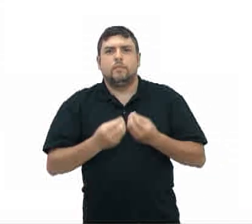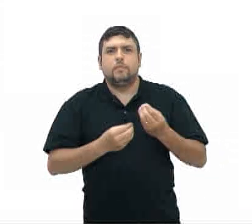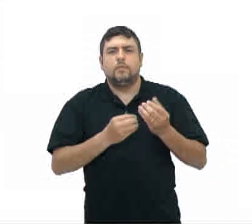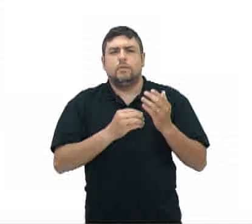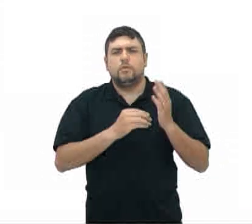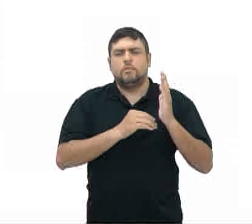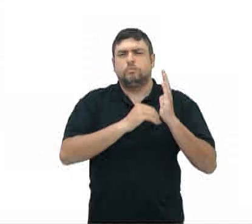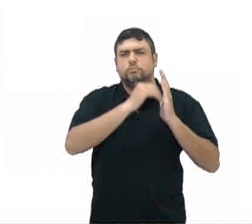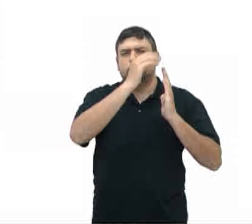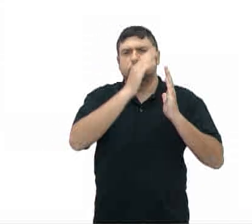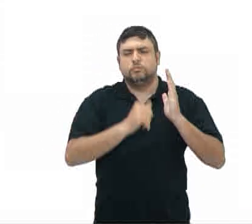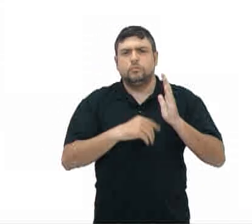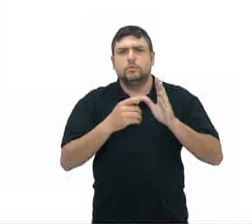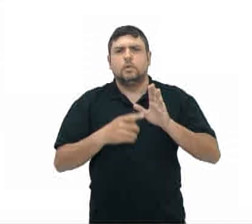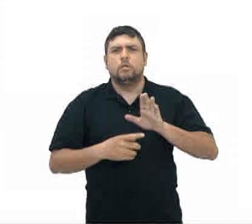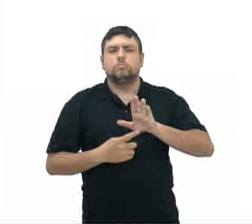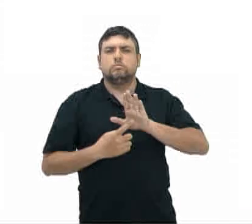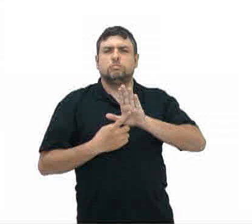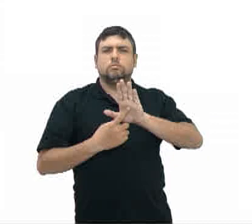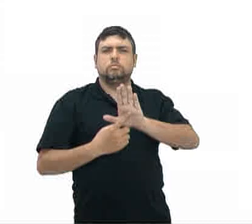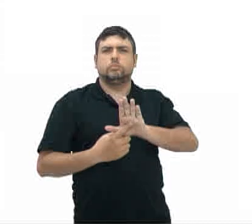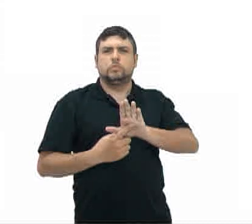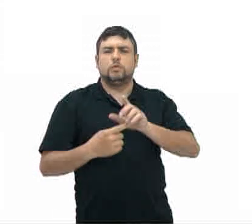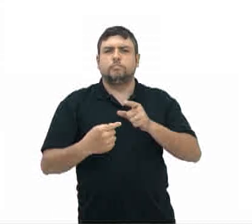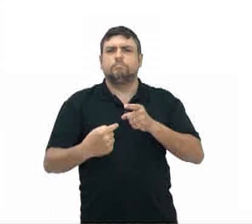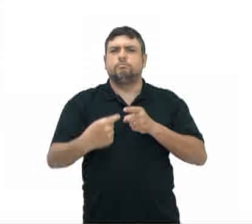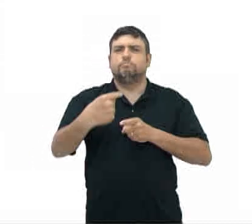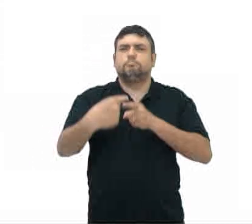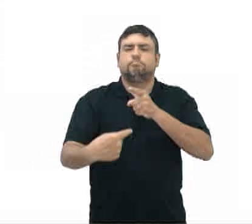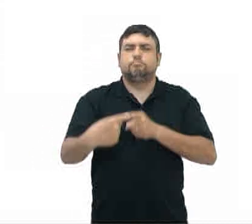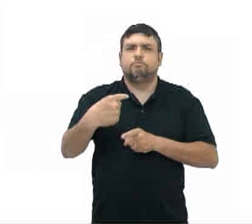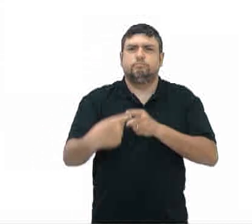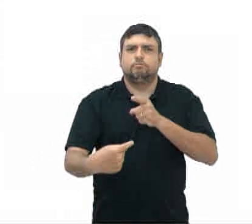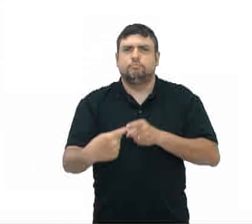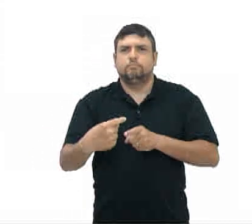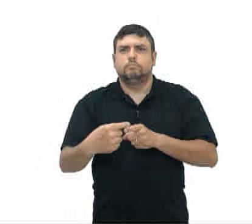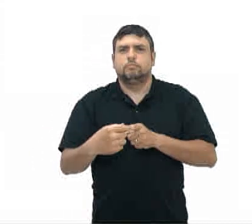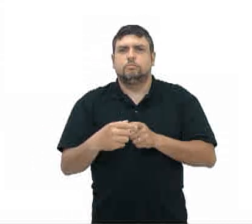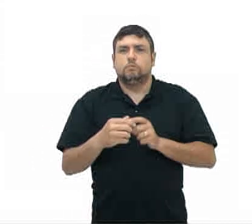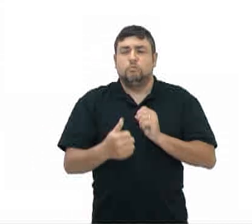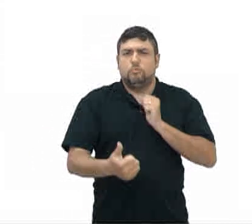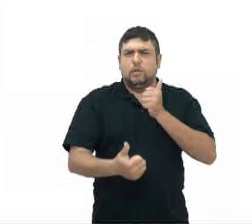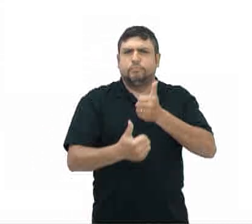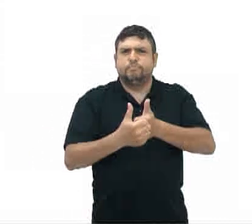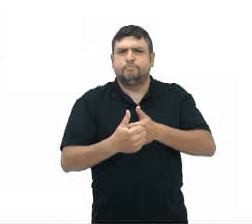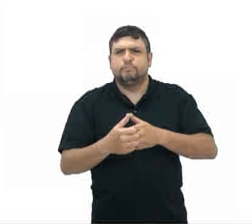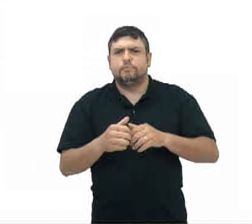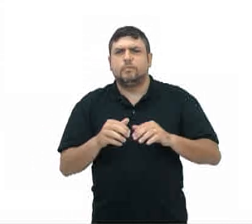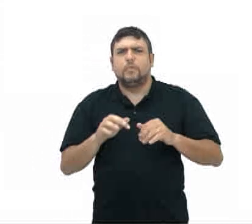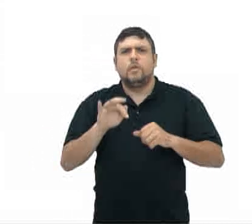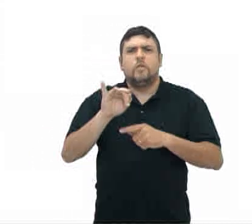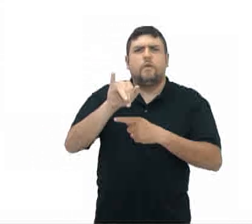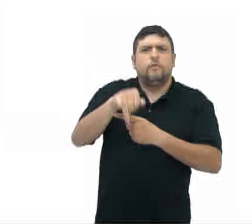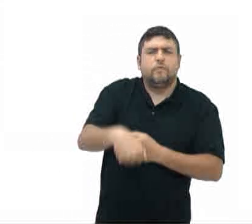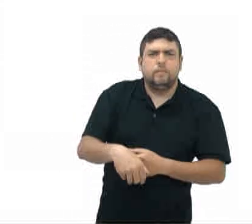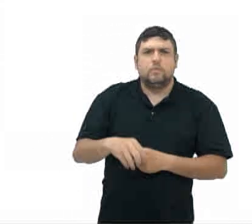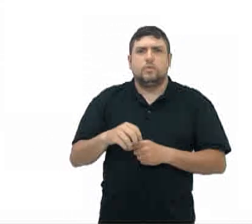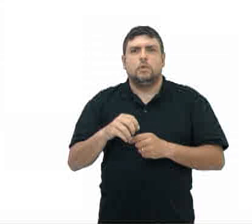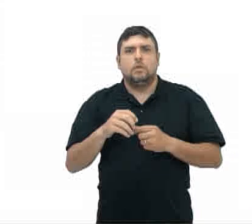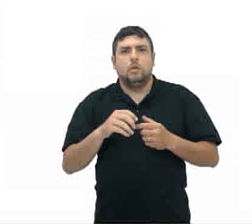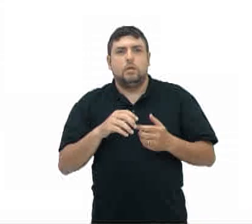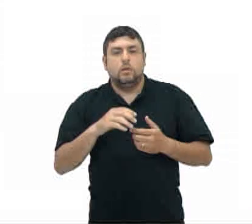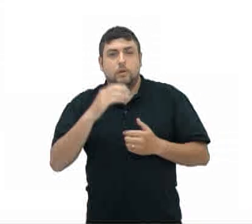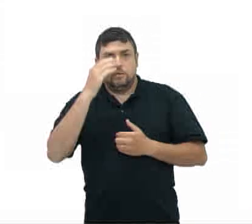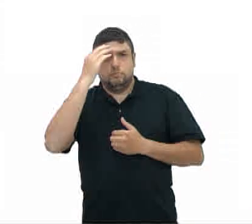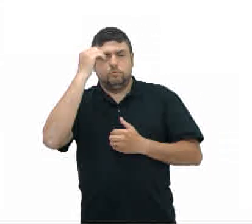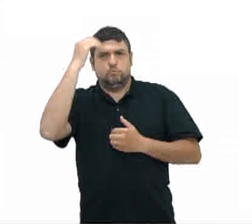mundo e encontrar um lugar de fala. À beira do abismo, no delírio ou na negação, artistas traduzem de uma